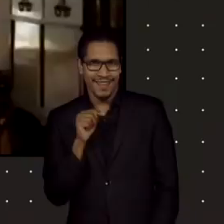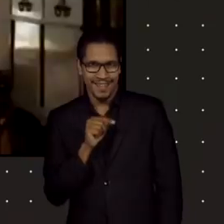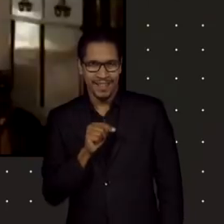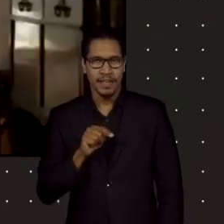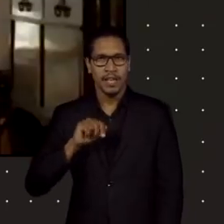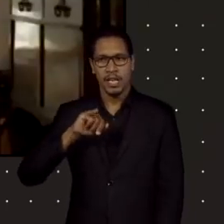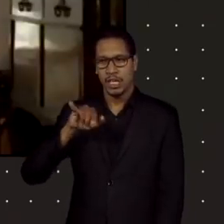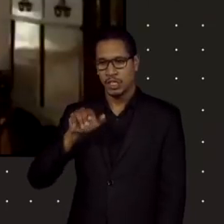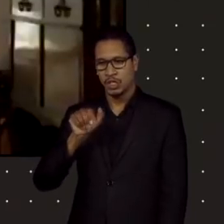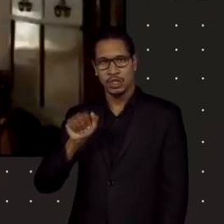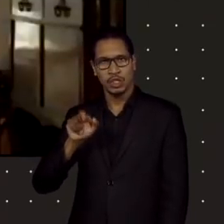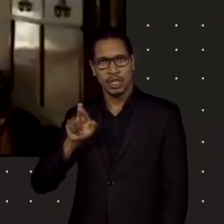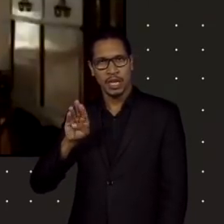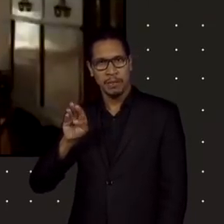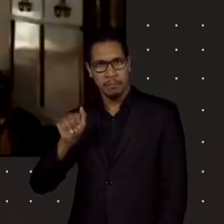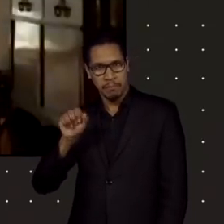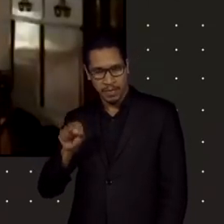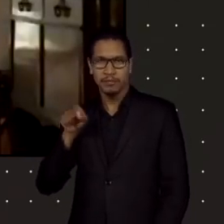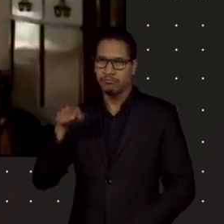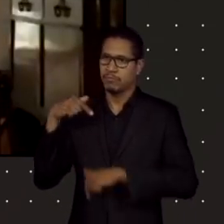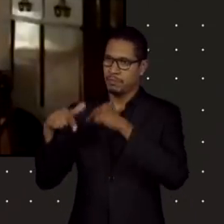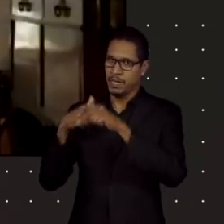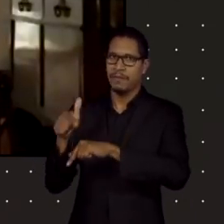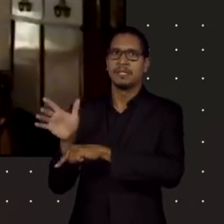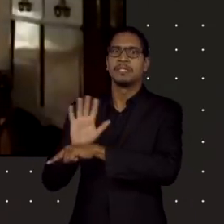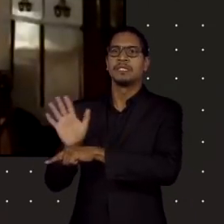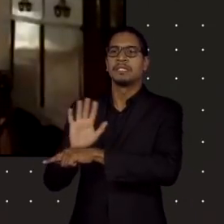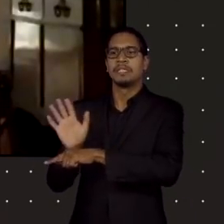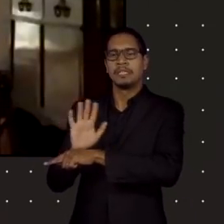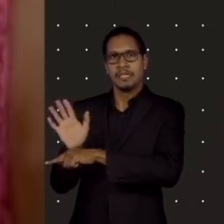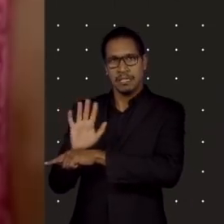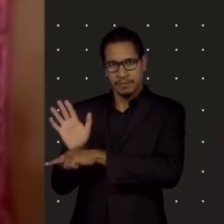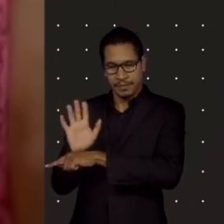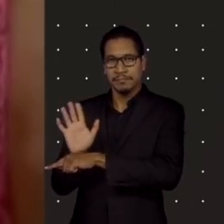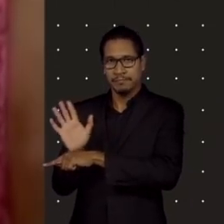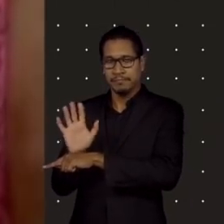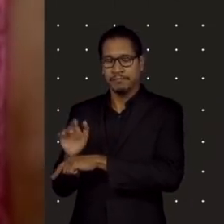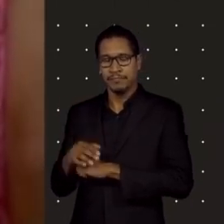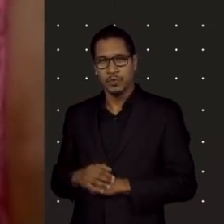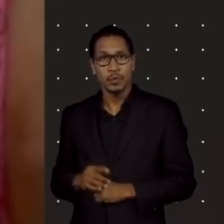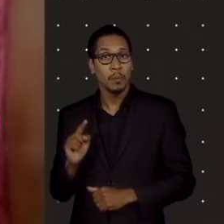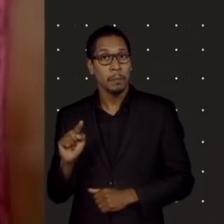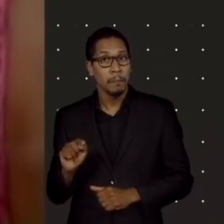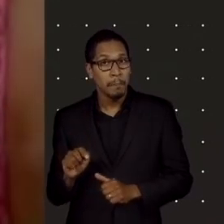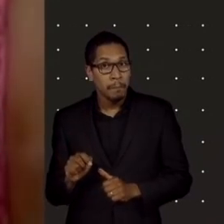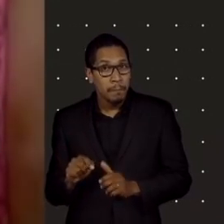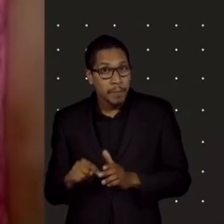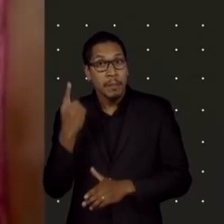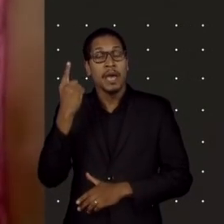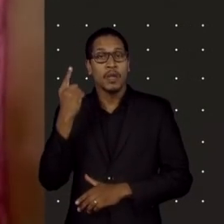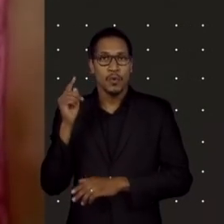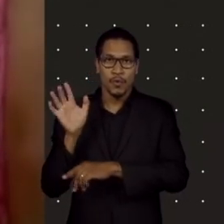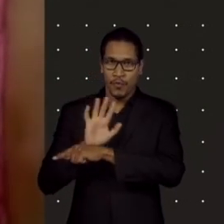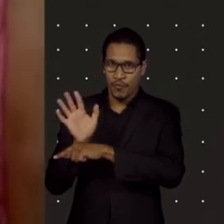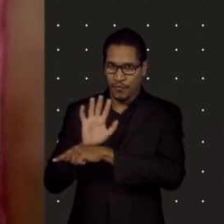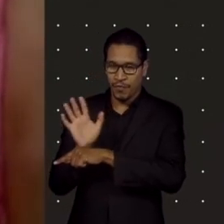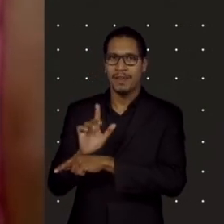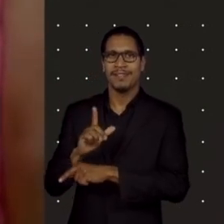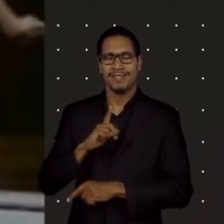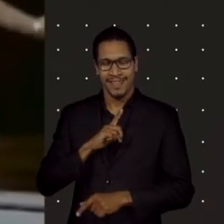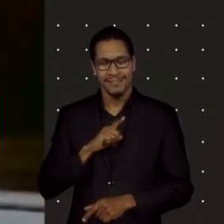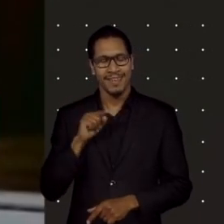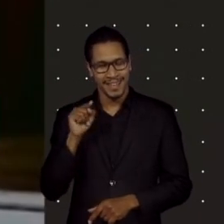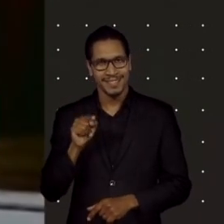Jarbas Barbosa, ele fazia cinema. Eu fiz o primeiro filme, antes dos filmes do Roberto Carlos, o meu